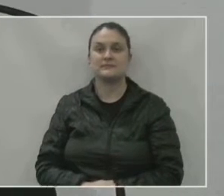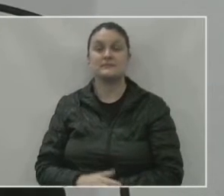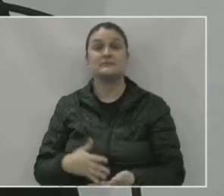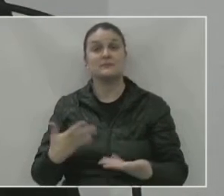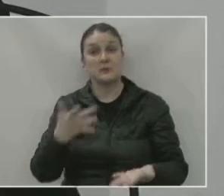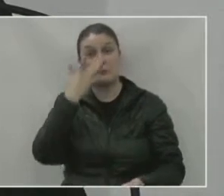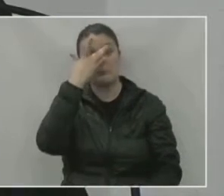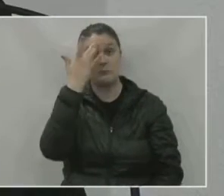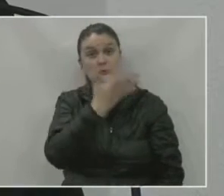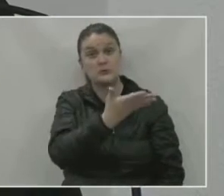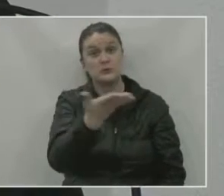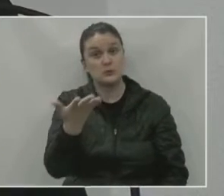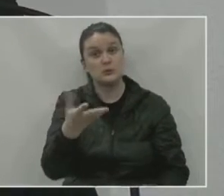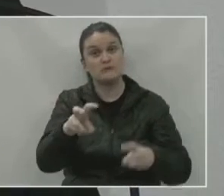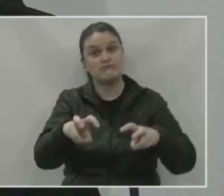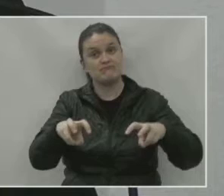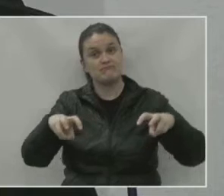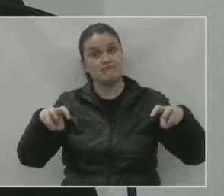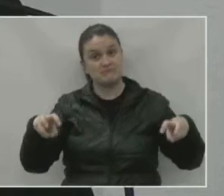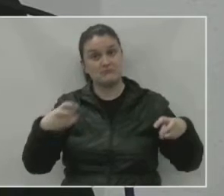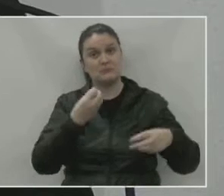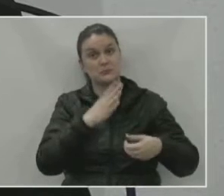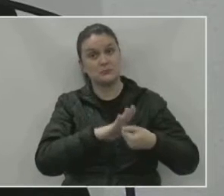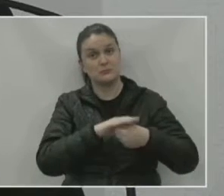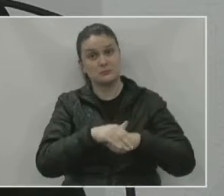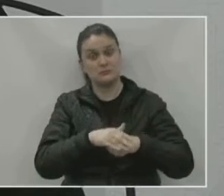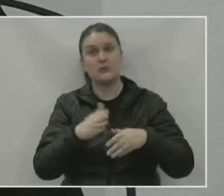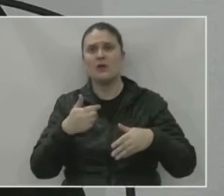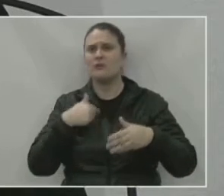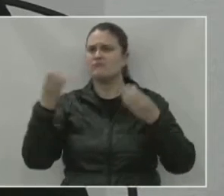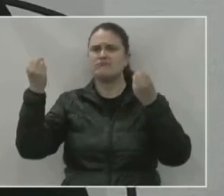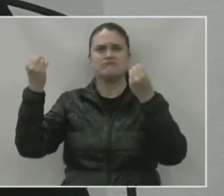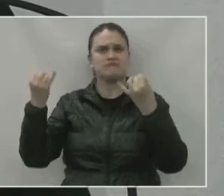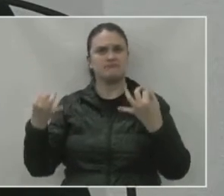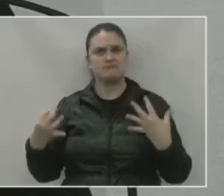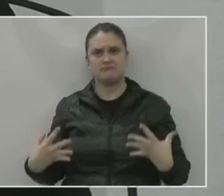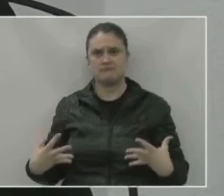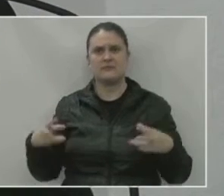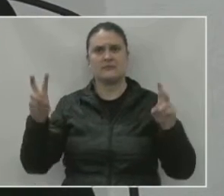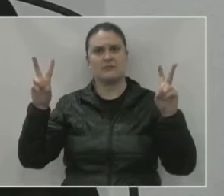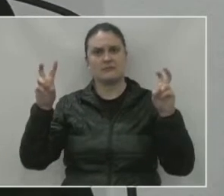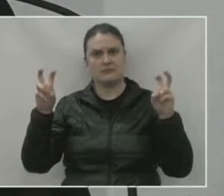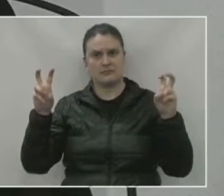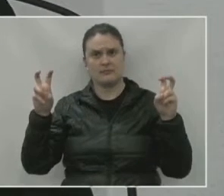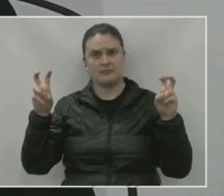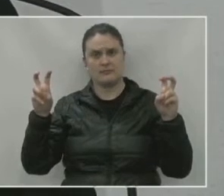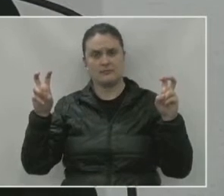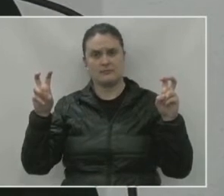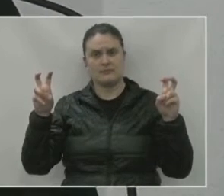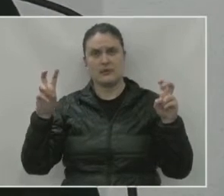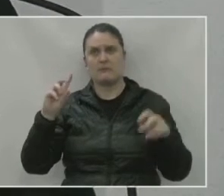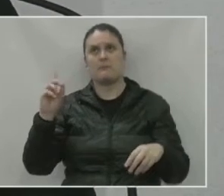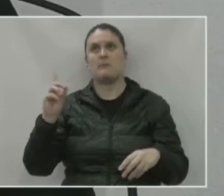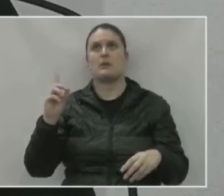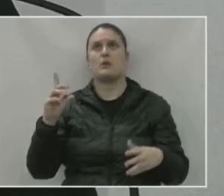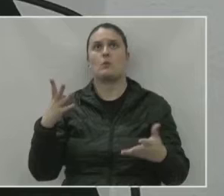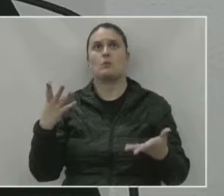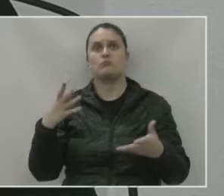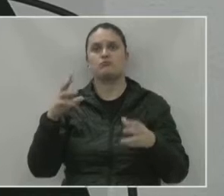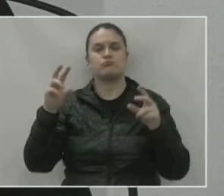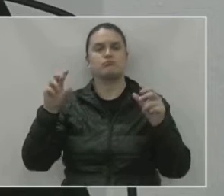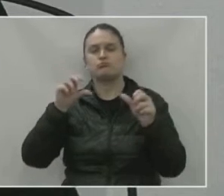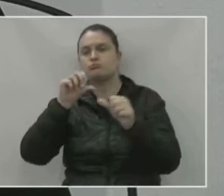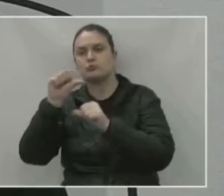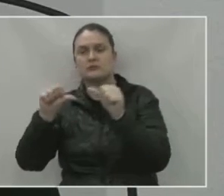Pessoal que está nos acompanhando, a explanação é sobre, para não mudar